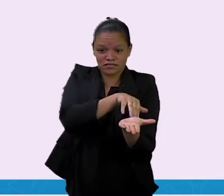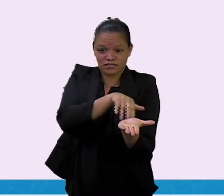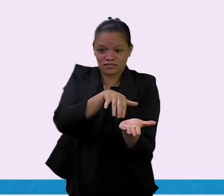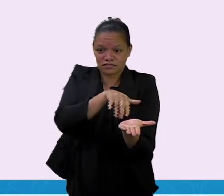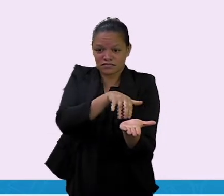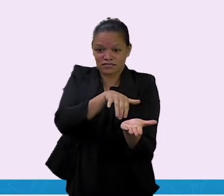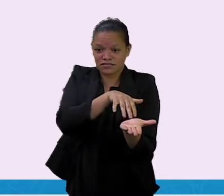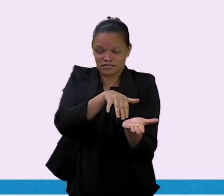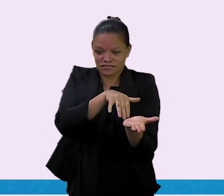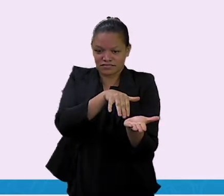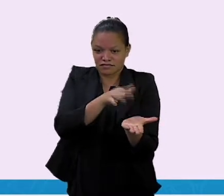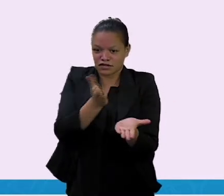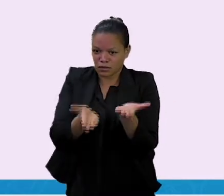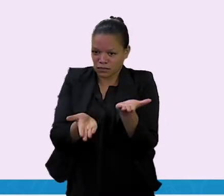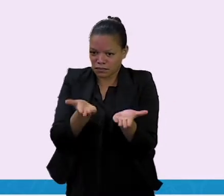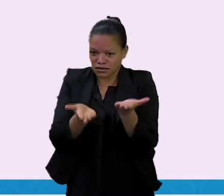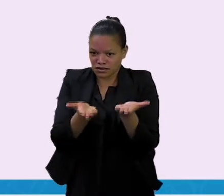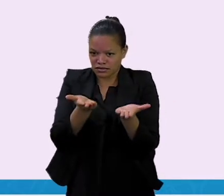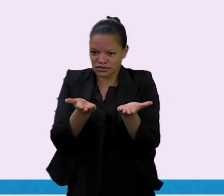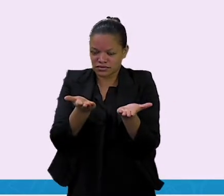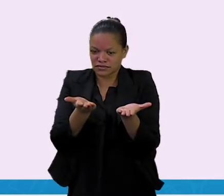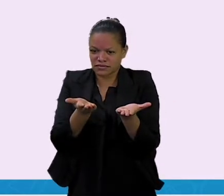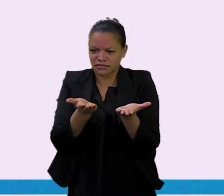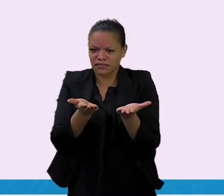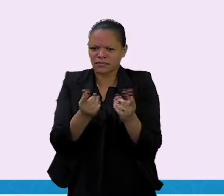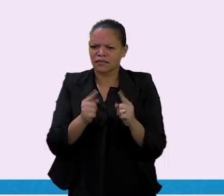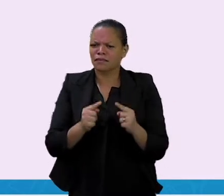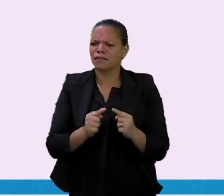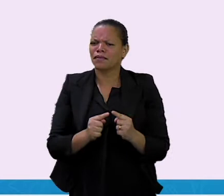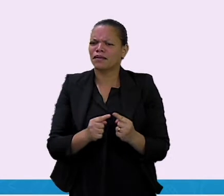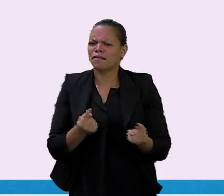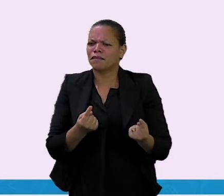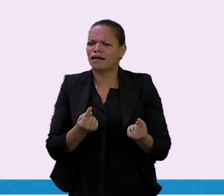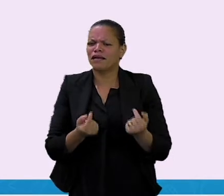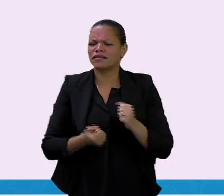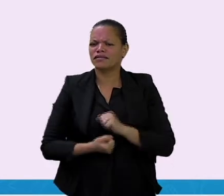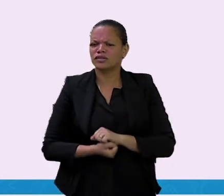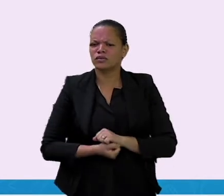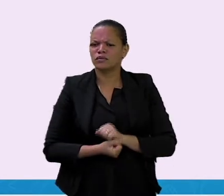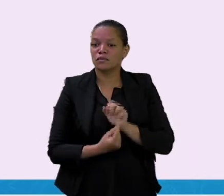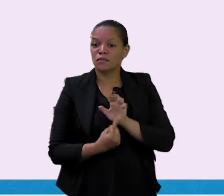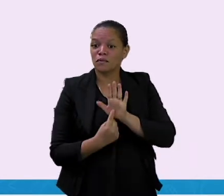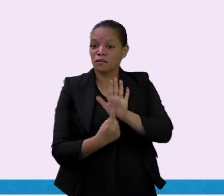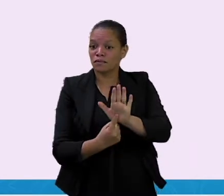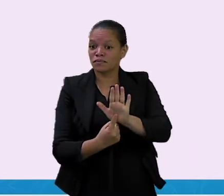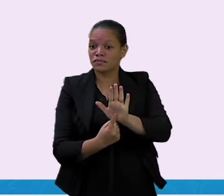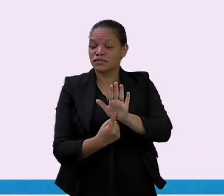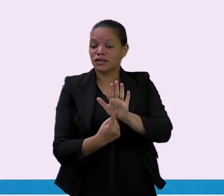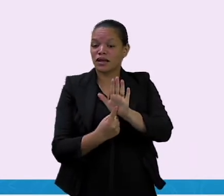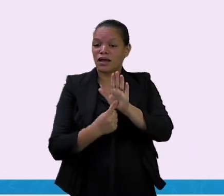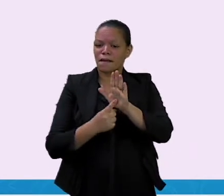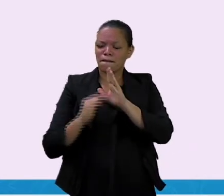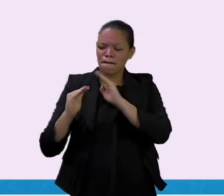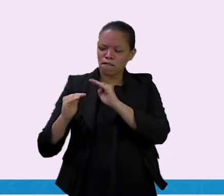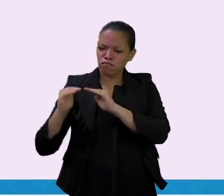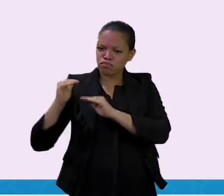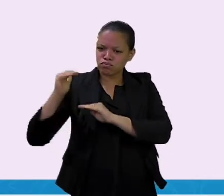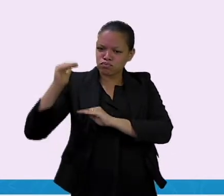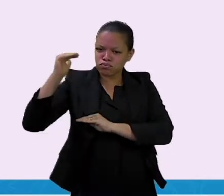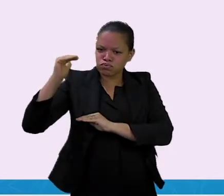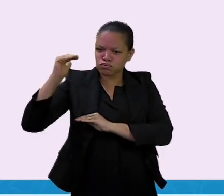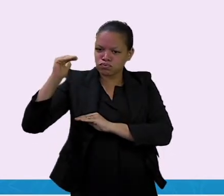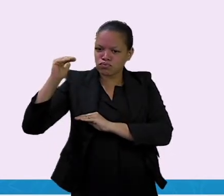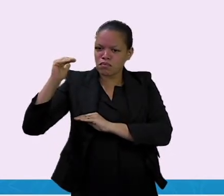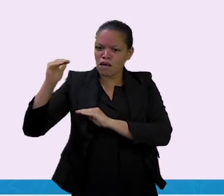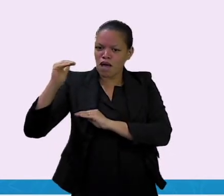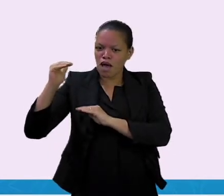colocou ali na balança, ok? Então, quando nós nos referimos a coisas mais pesadas ou com maior volume, neste